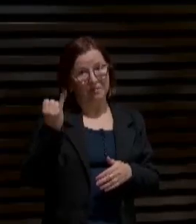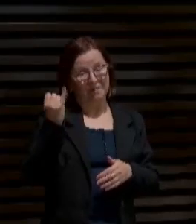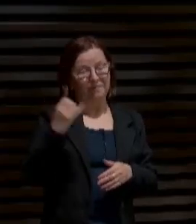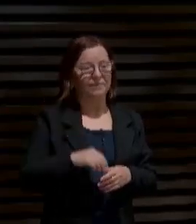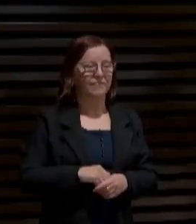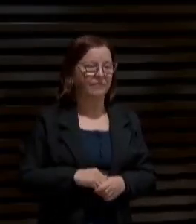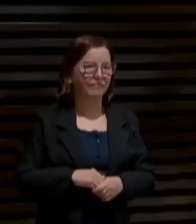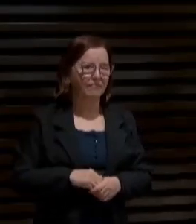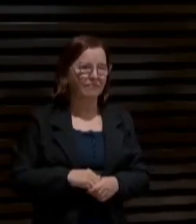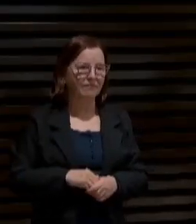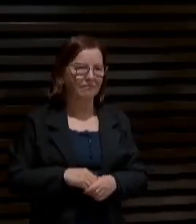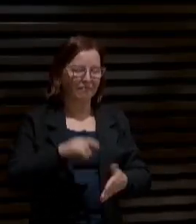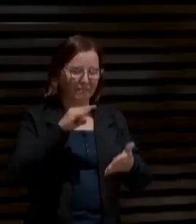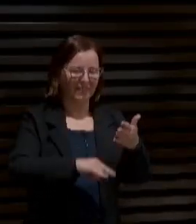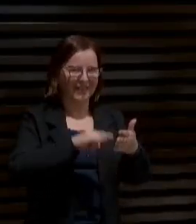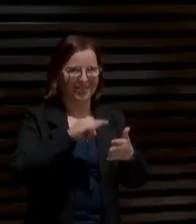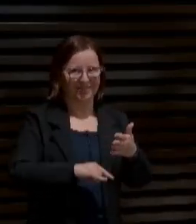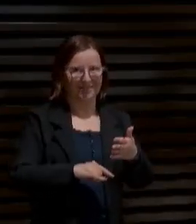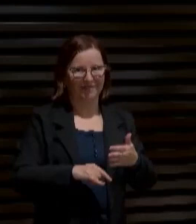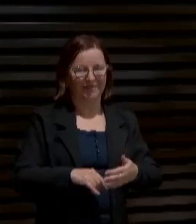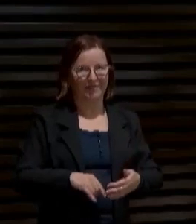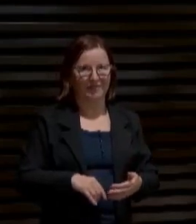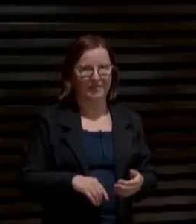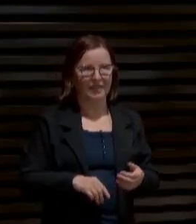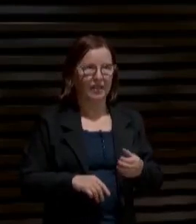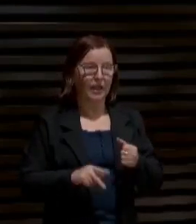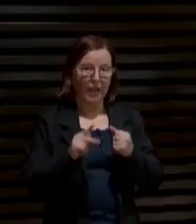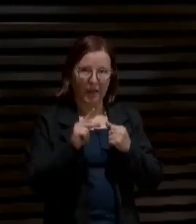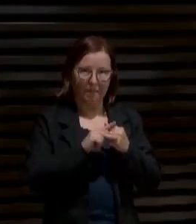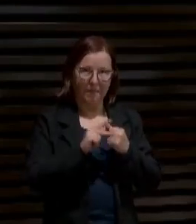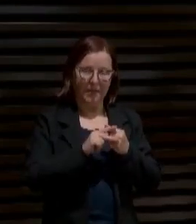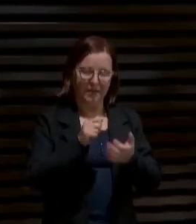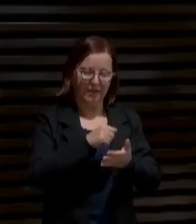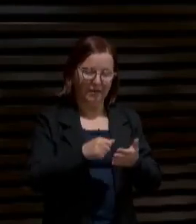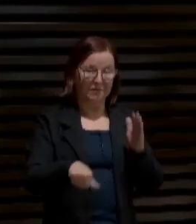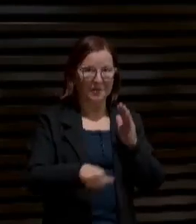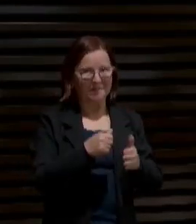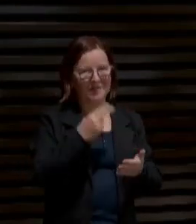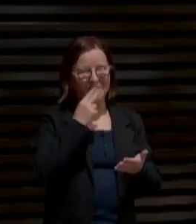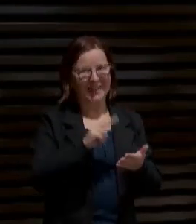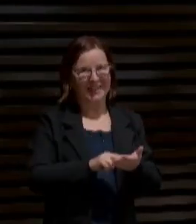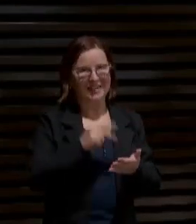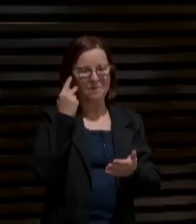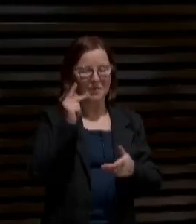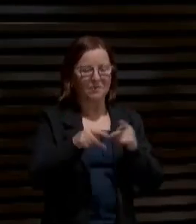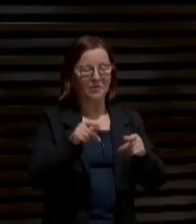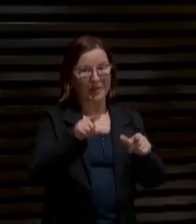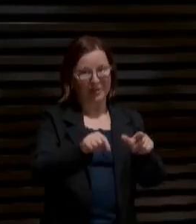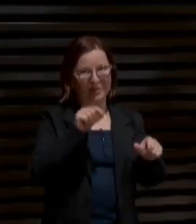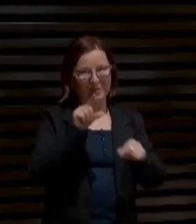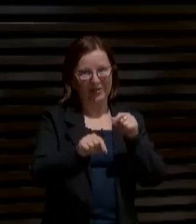e vamos o boletim o apóstolo Pedro escreve sua primeira carta aos eleitos que